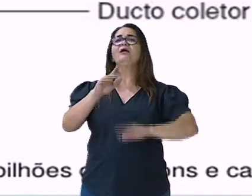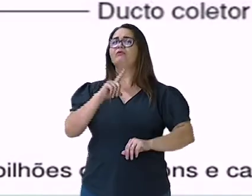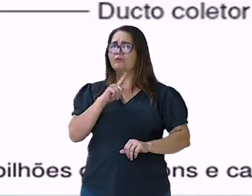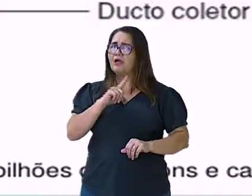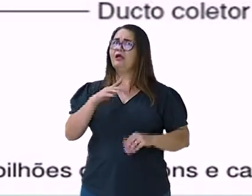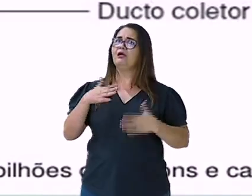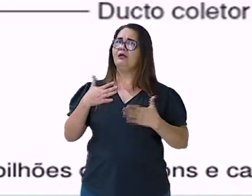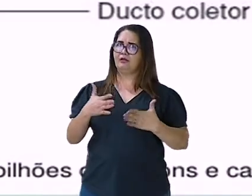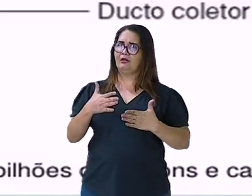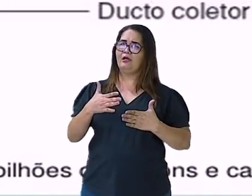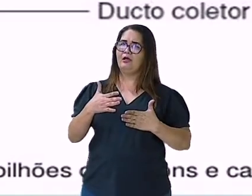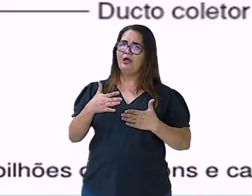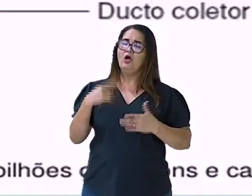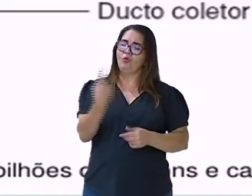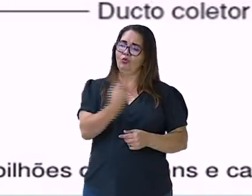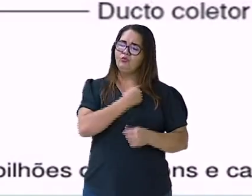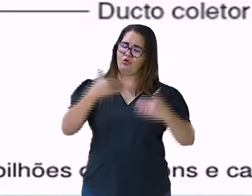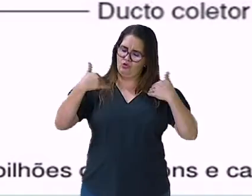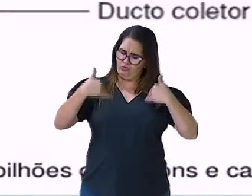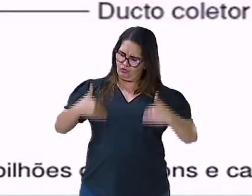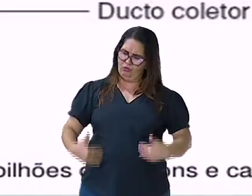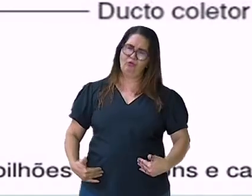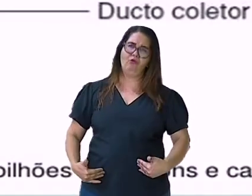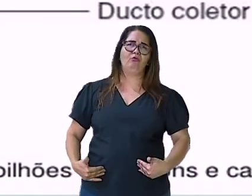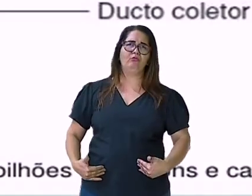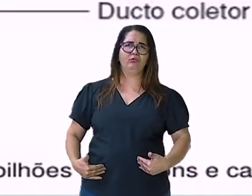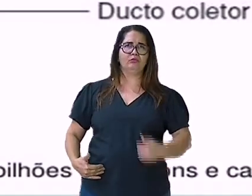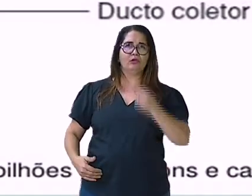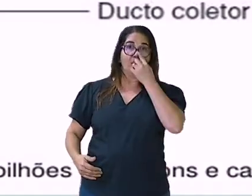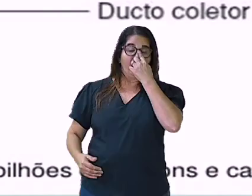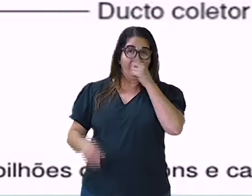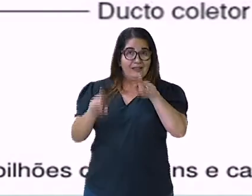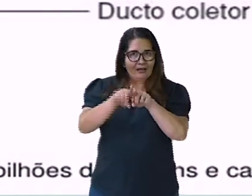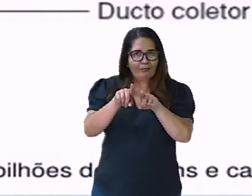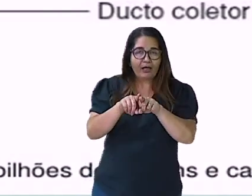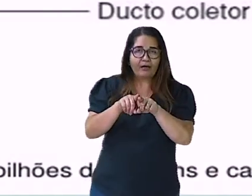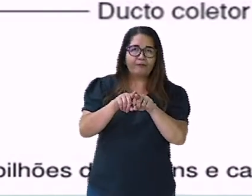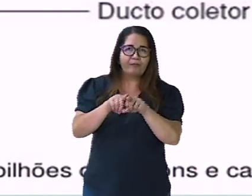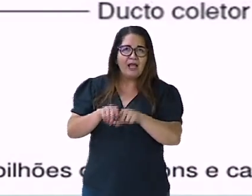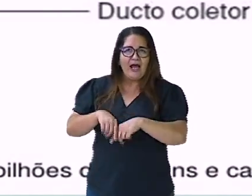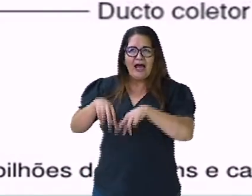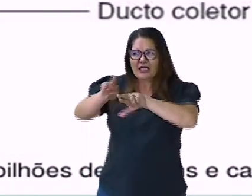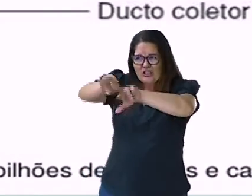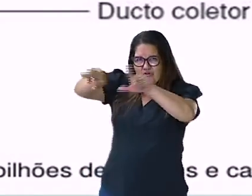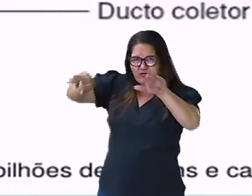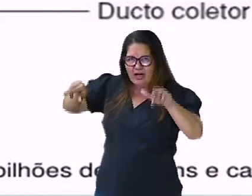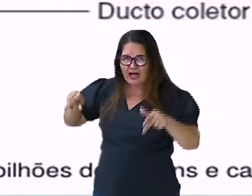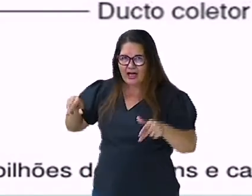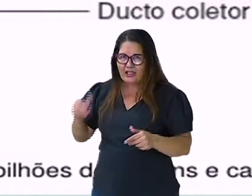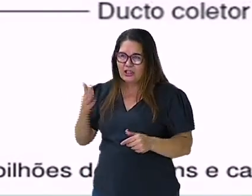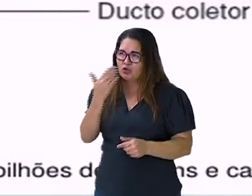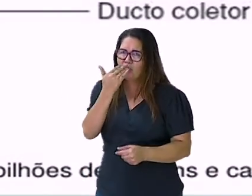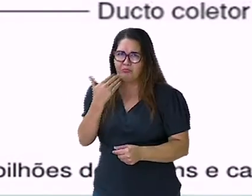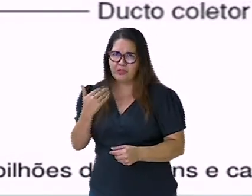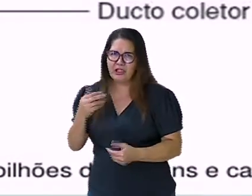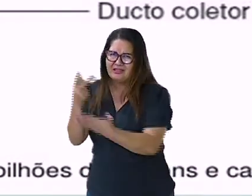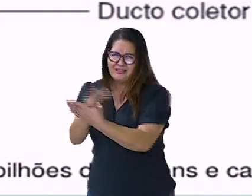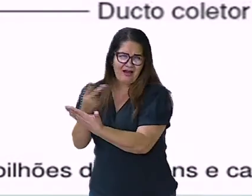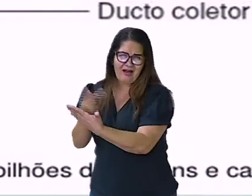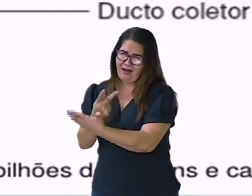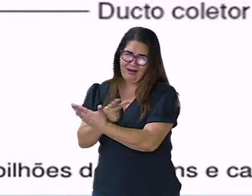sangue. Ele causa danos nas nossas articulações. Ele